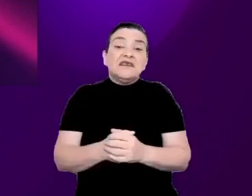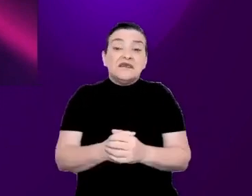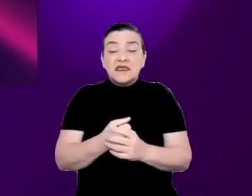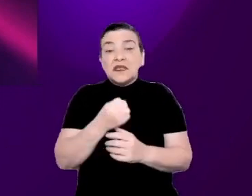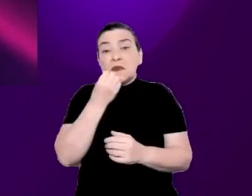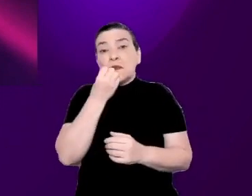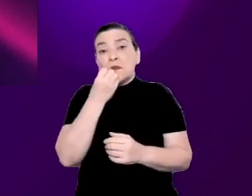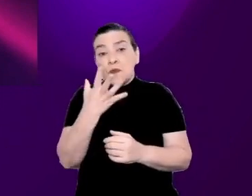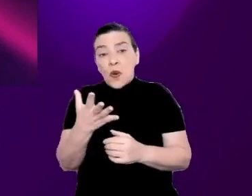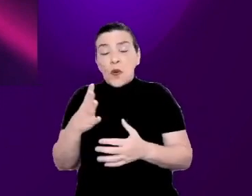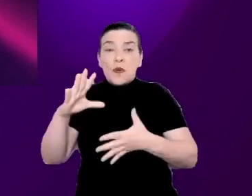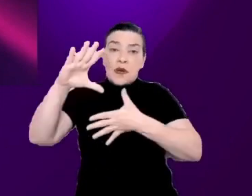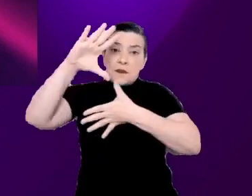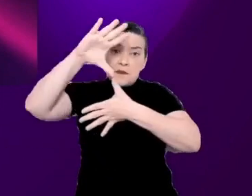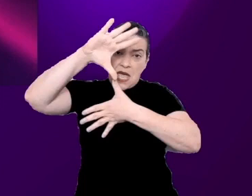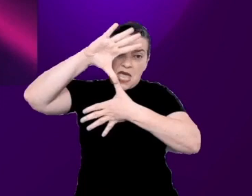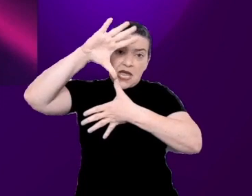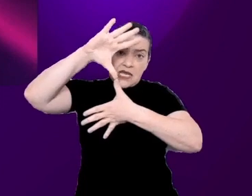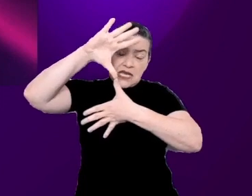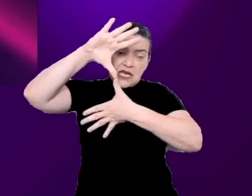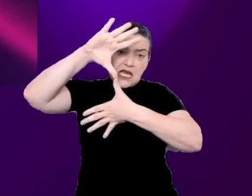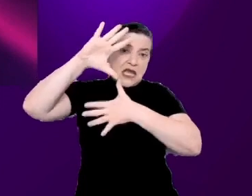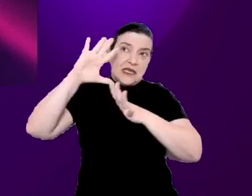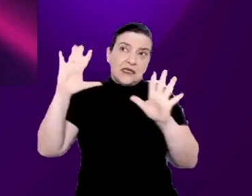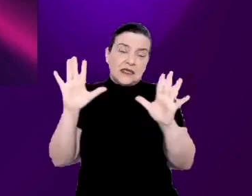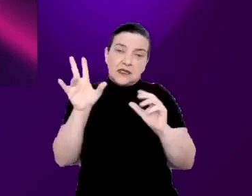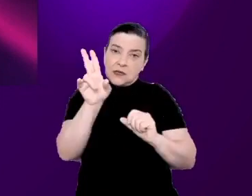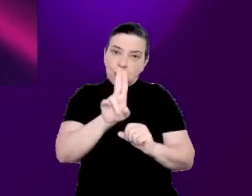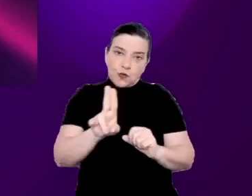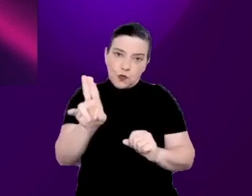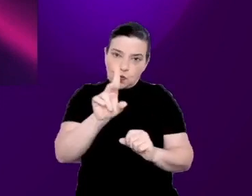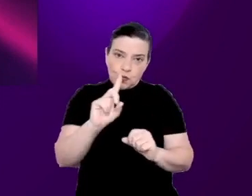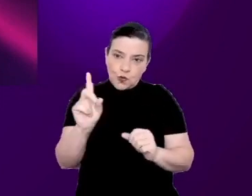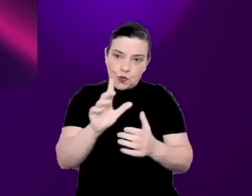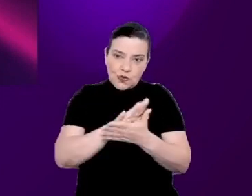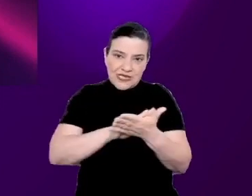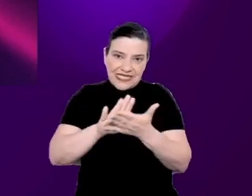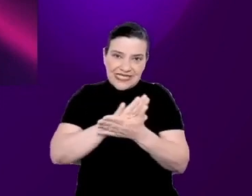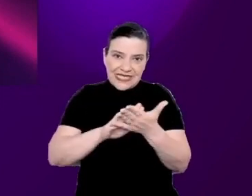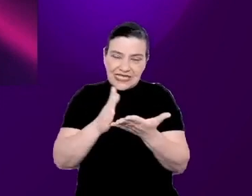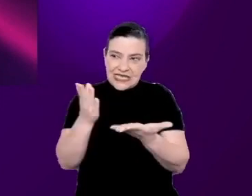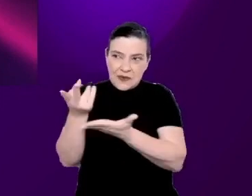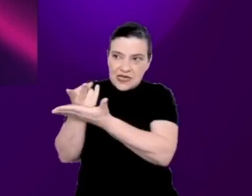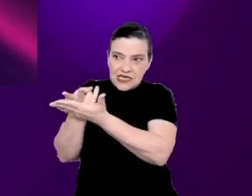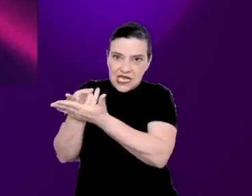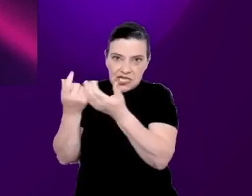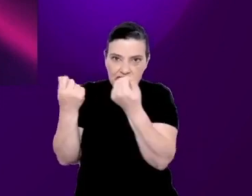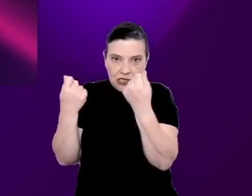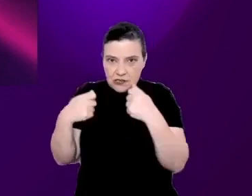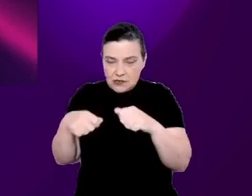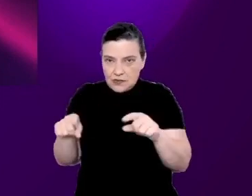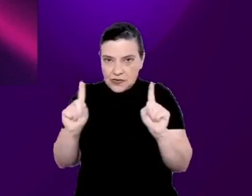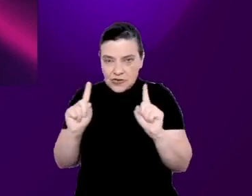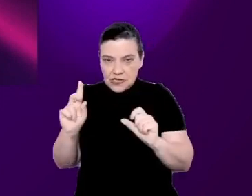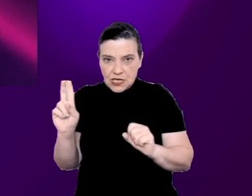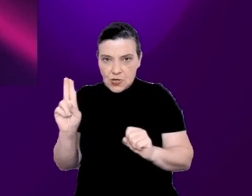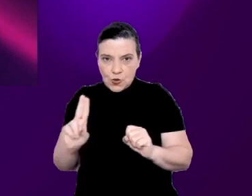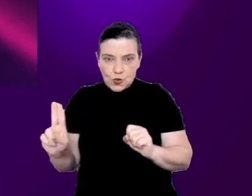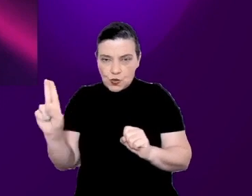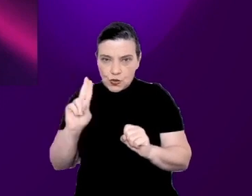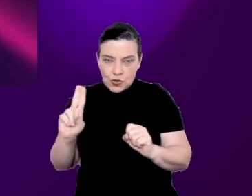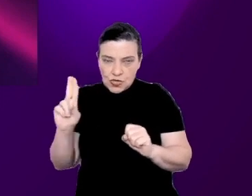Então, no Américas, a gente não usa nenhum overuse, nenhum paciente que não precisa usar